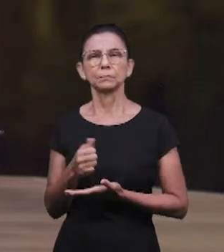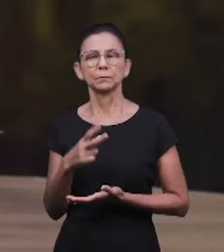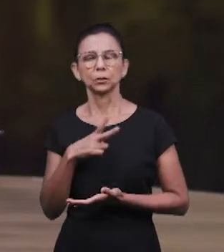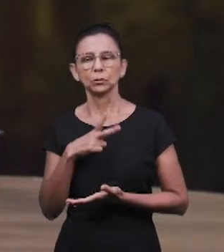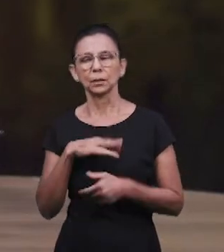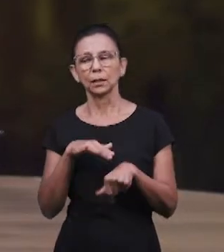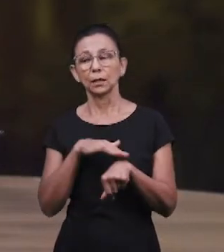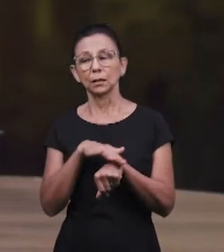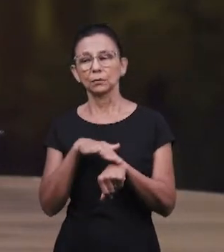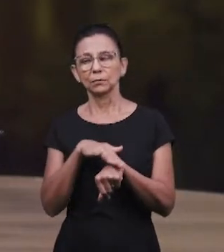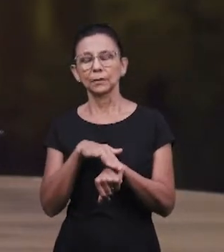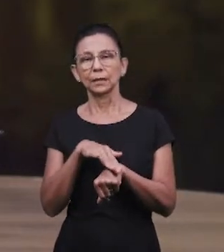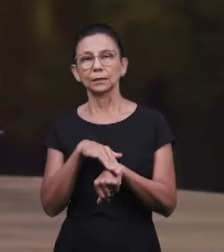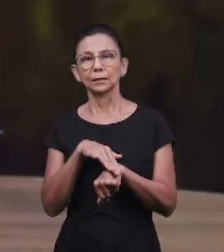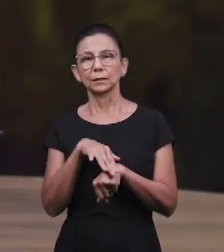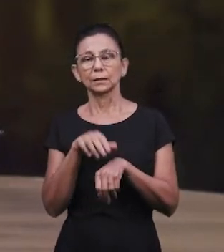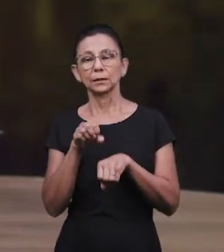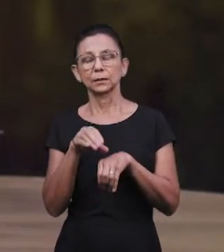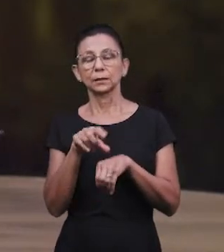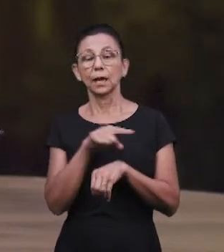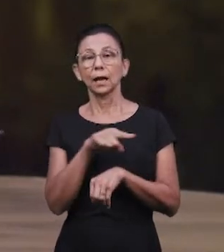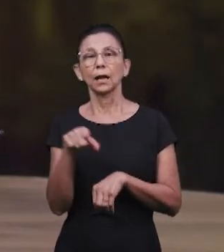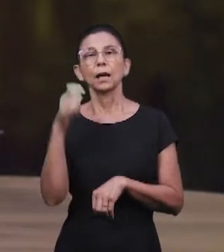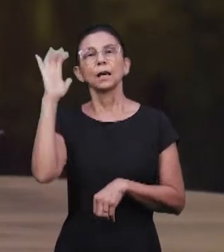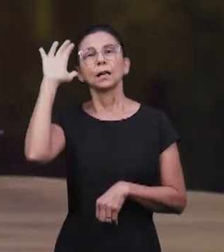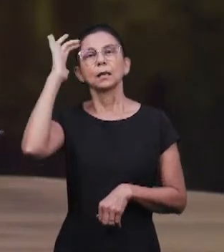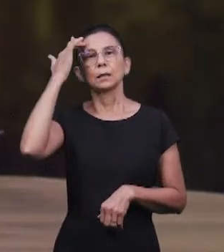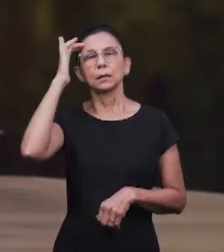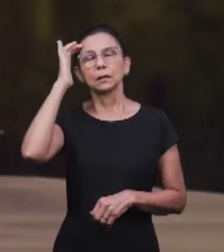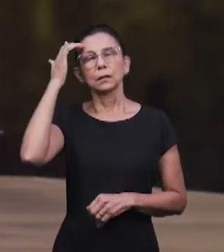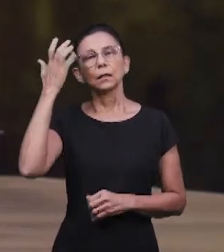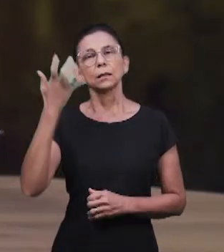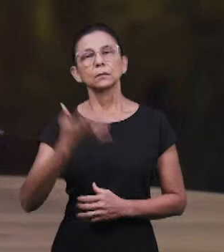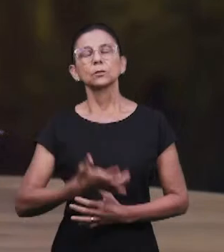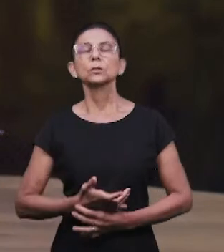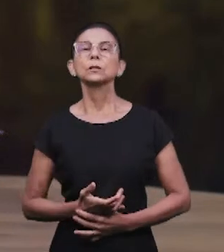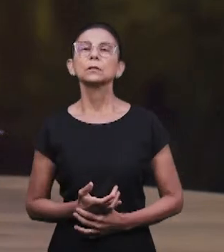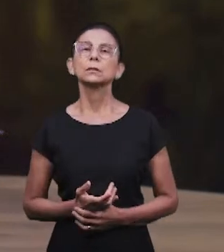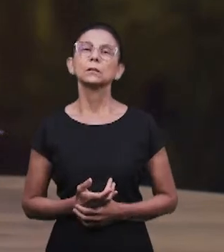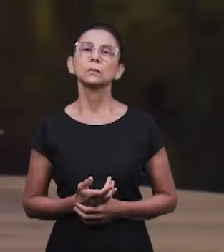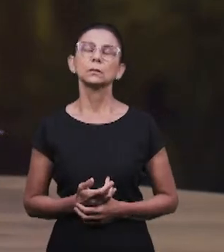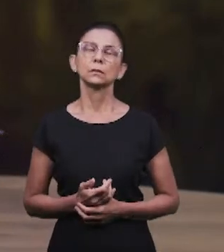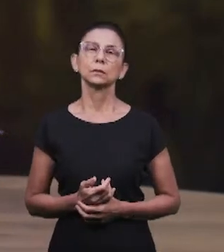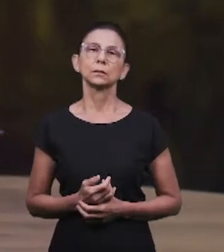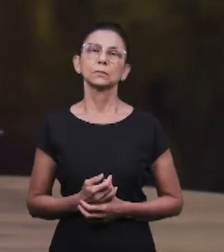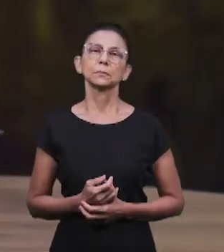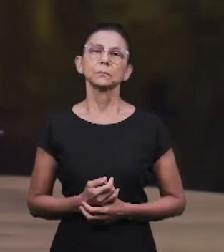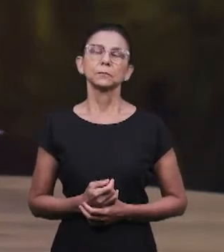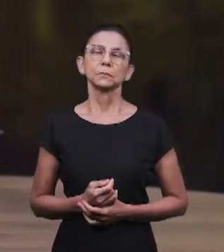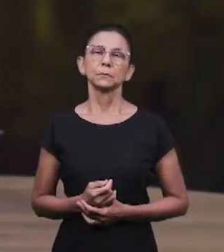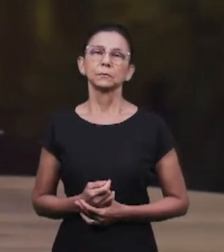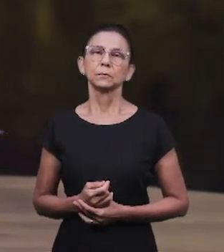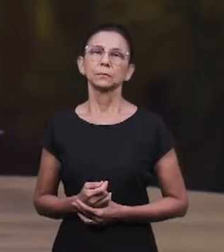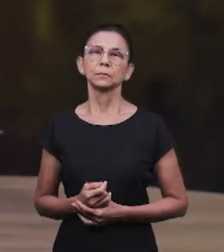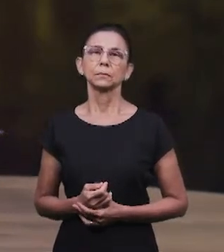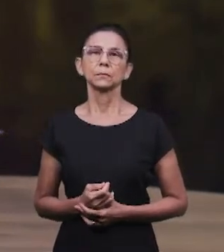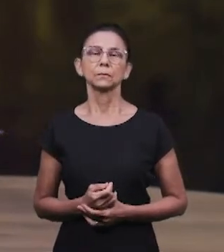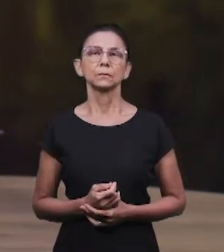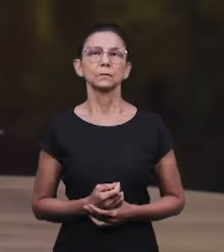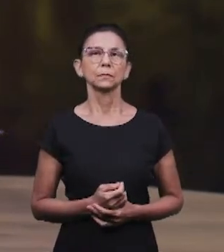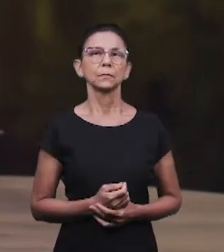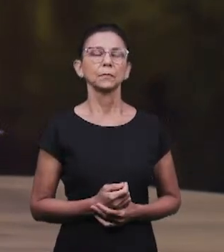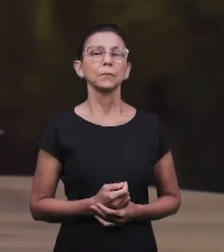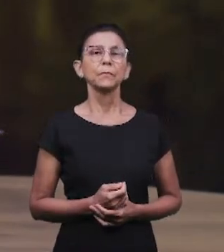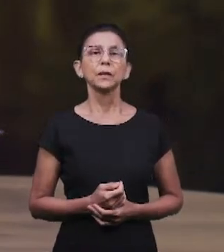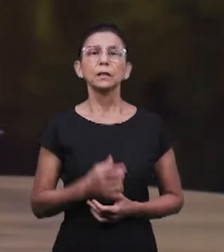e ensinar a eles, eles entendem. Então, muitas vezes a gente tem que ensinar certas